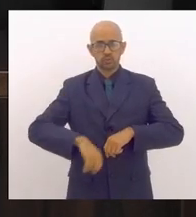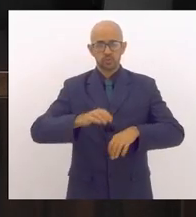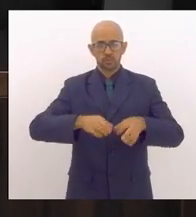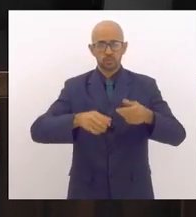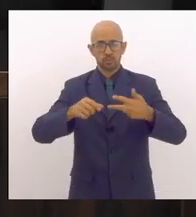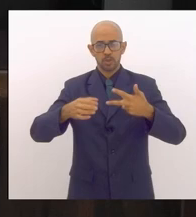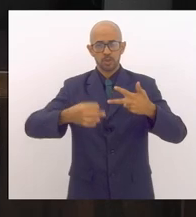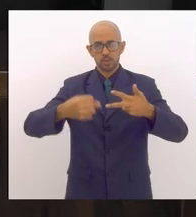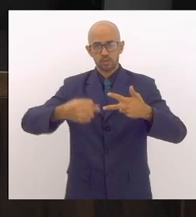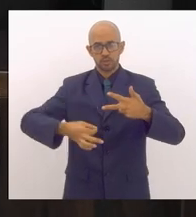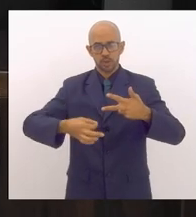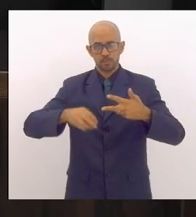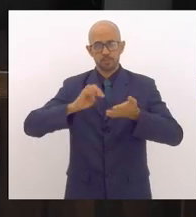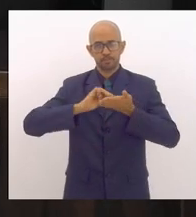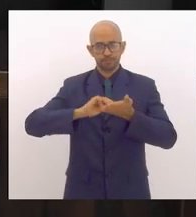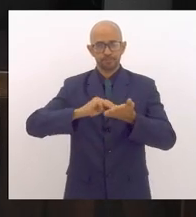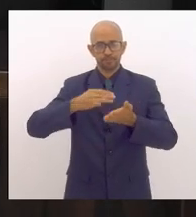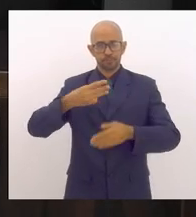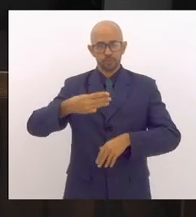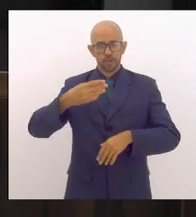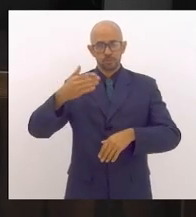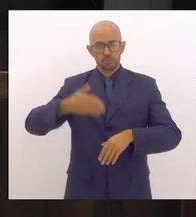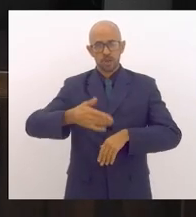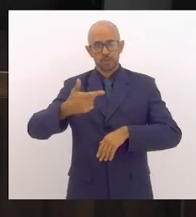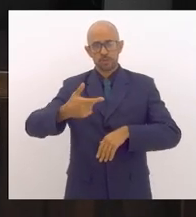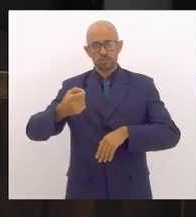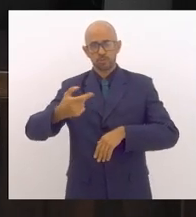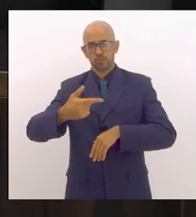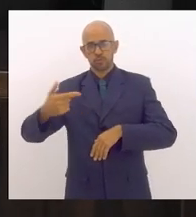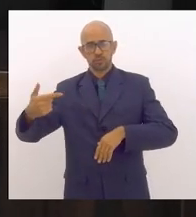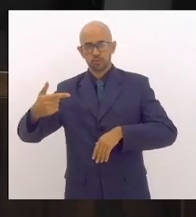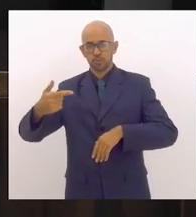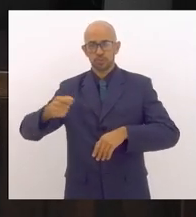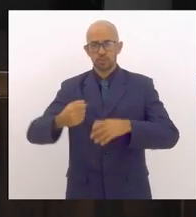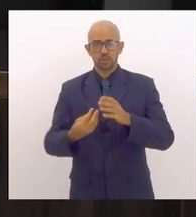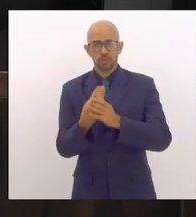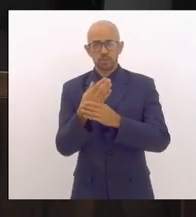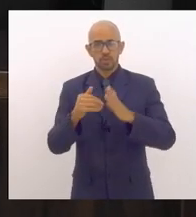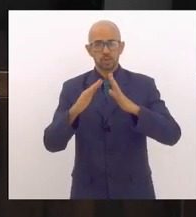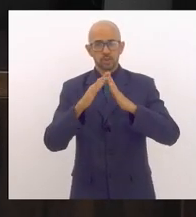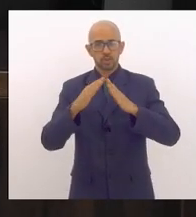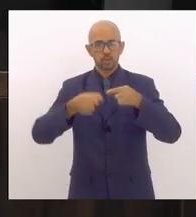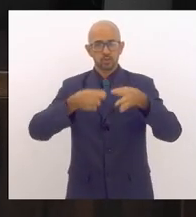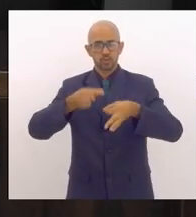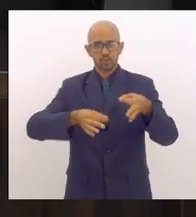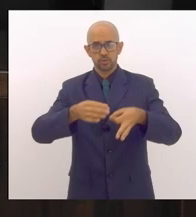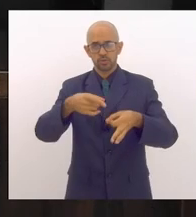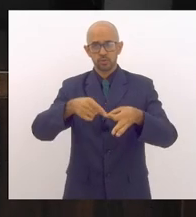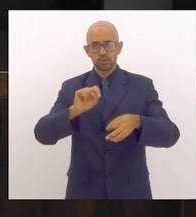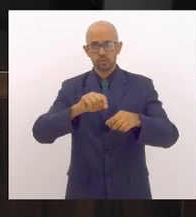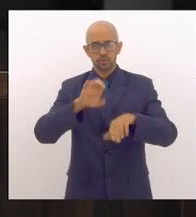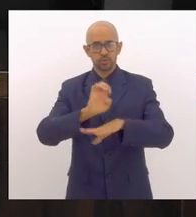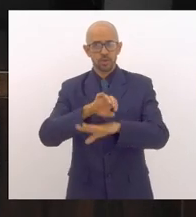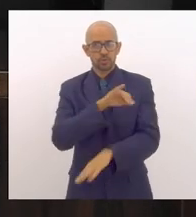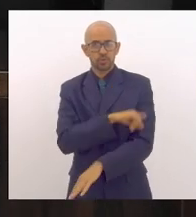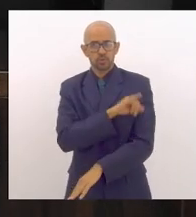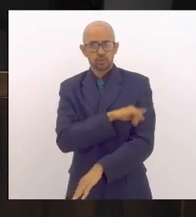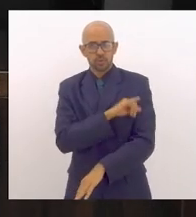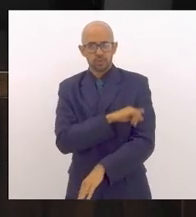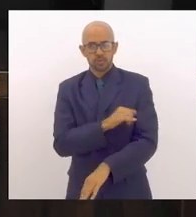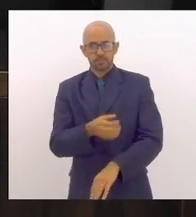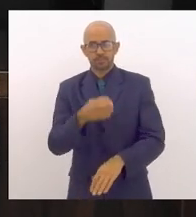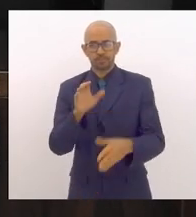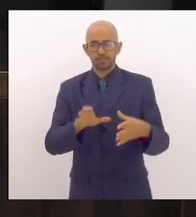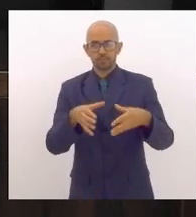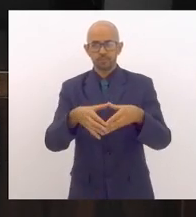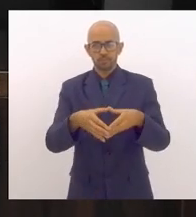Judiciário. Mensagem 3 de 22. Institui o programa de residência jurídica no âmbito do Tribunal de Justiça do Estado do Rio de Janeiro. Pareceres da